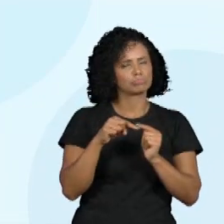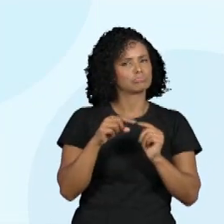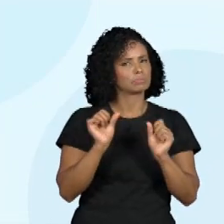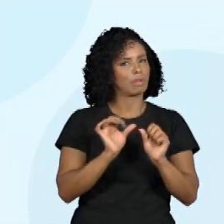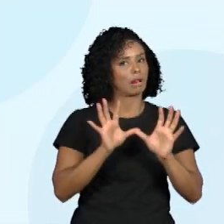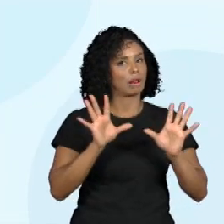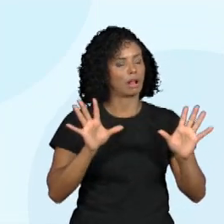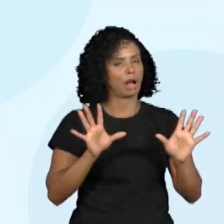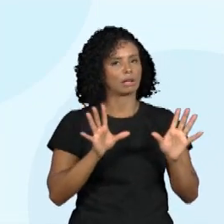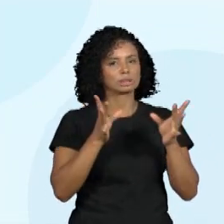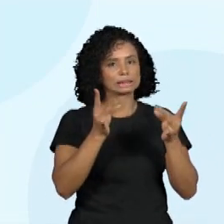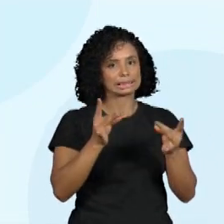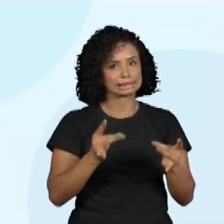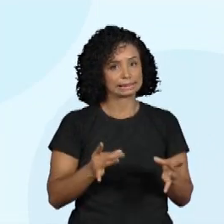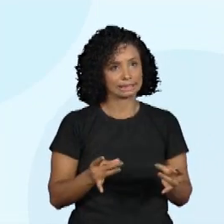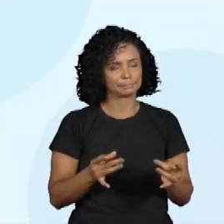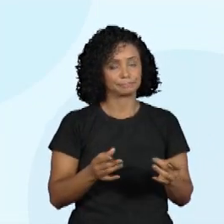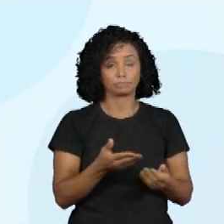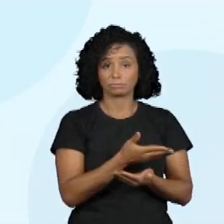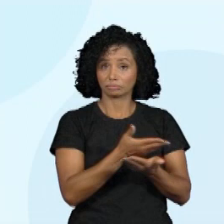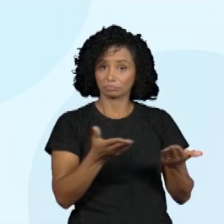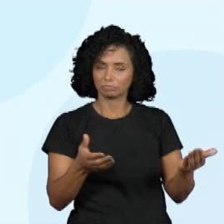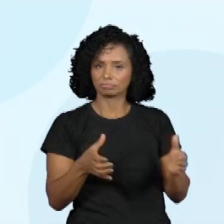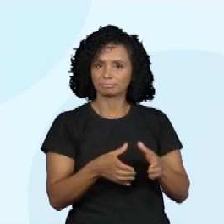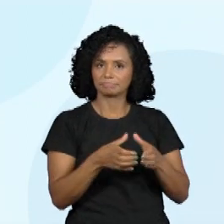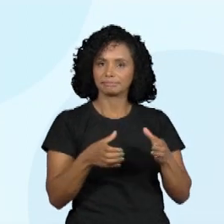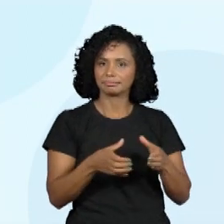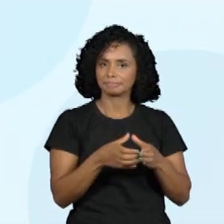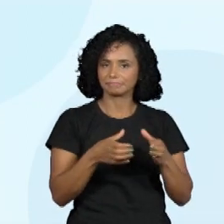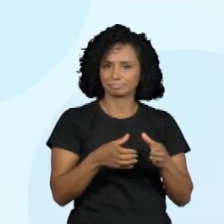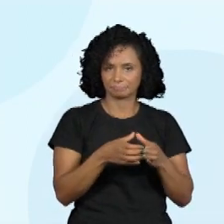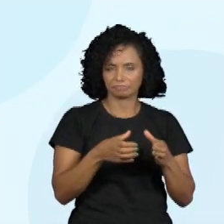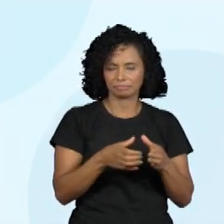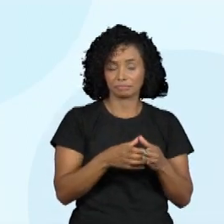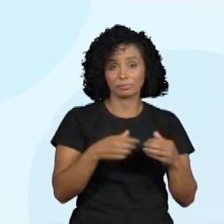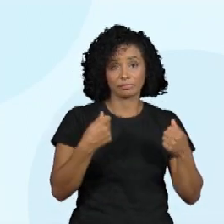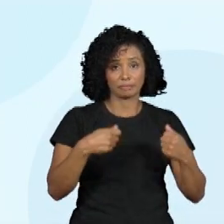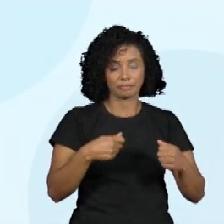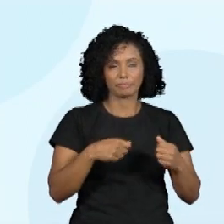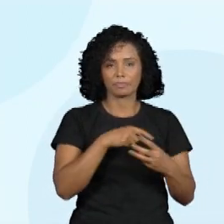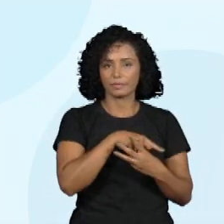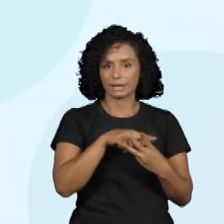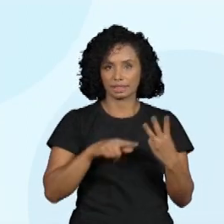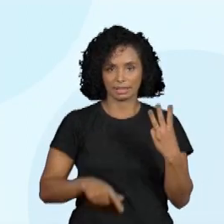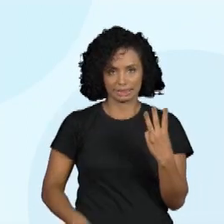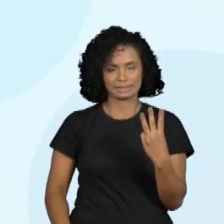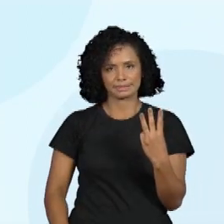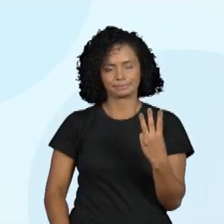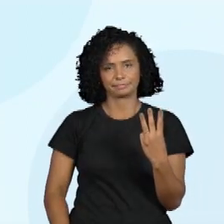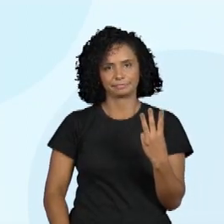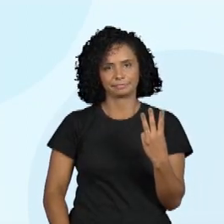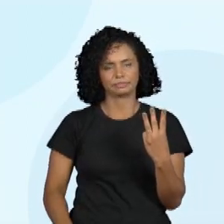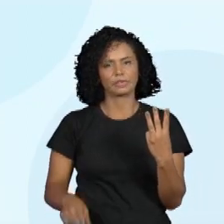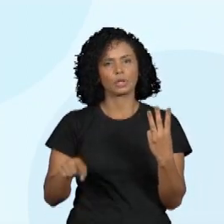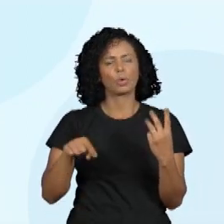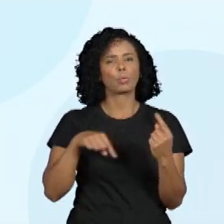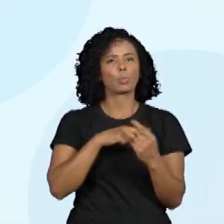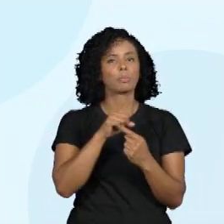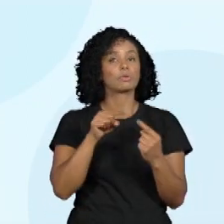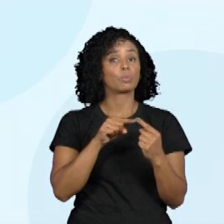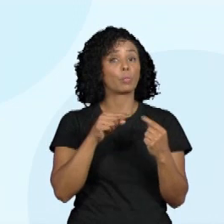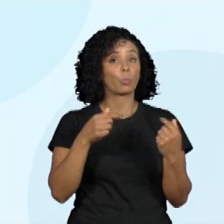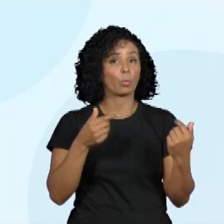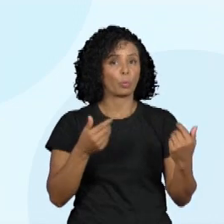claros. Participantes. A partir de 3 participantes. Objetivo: